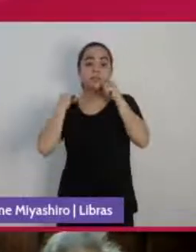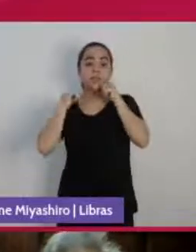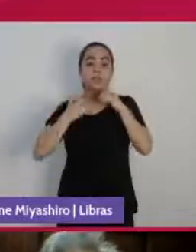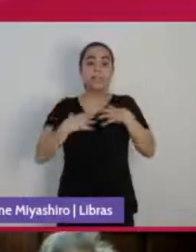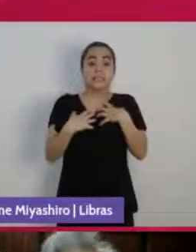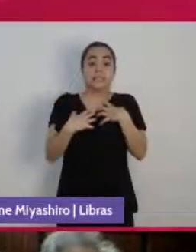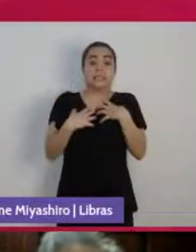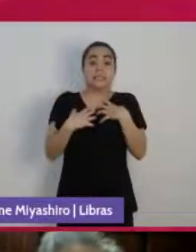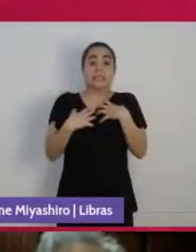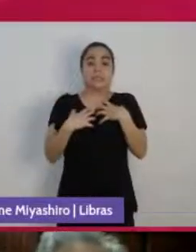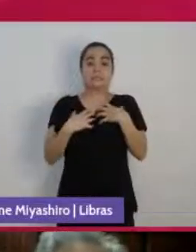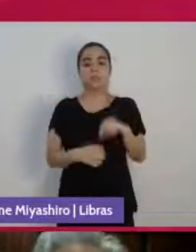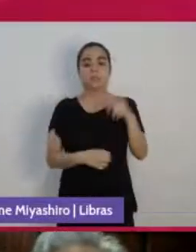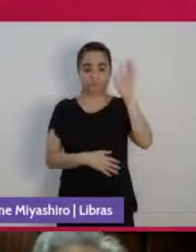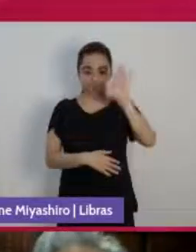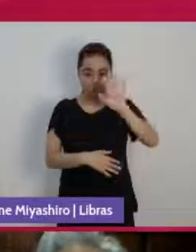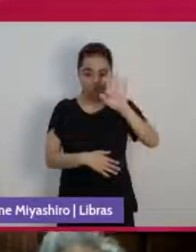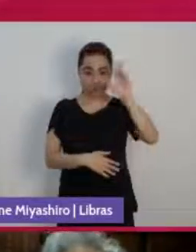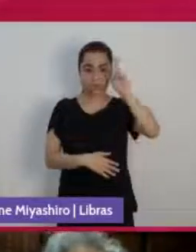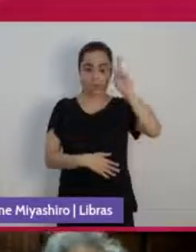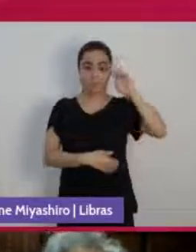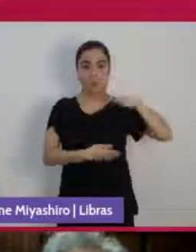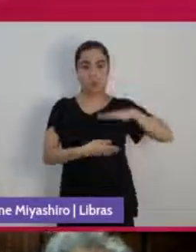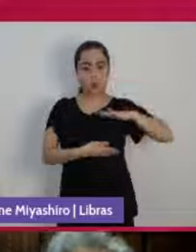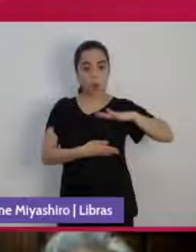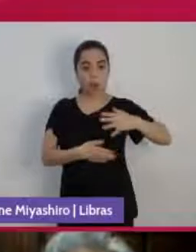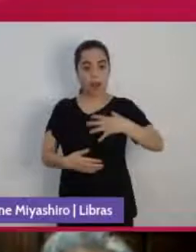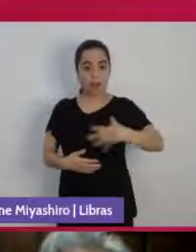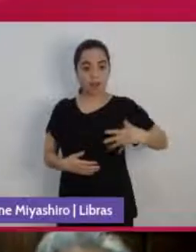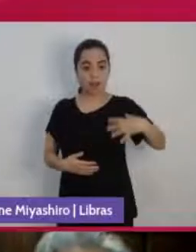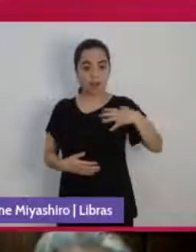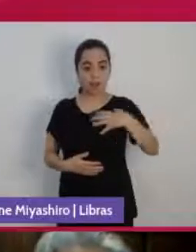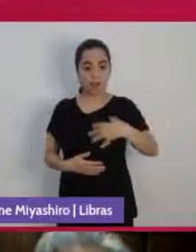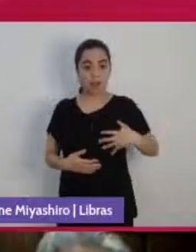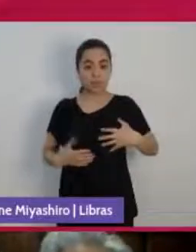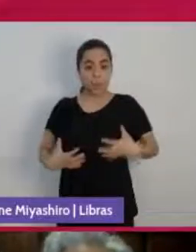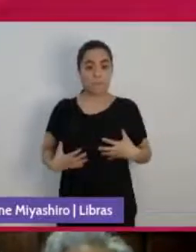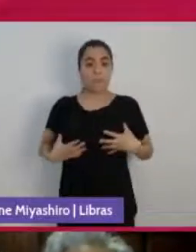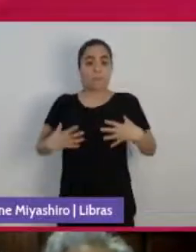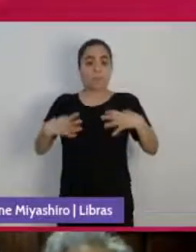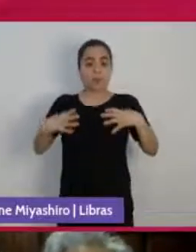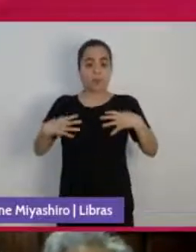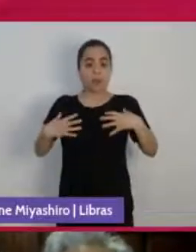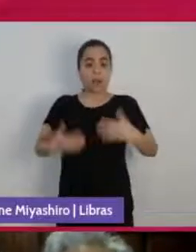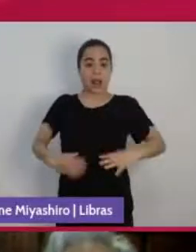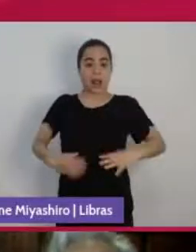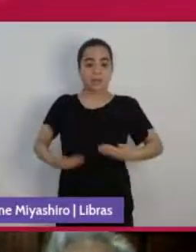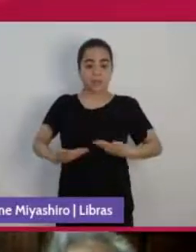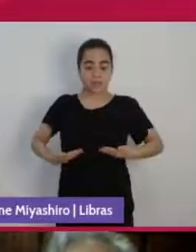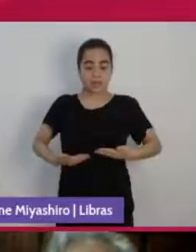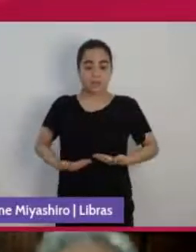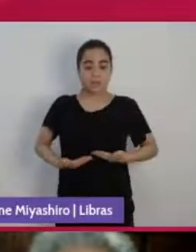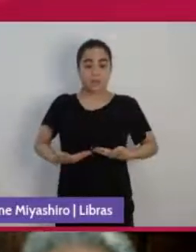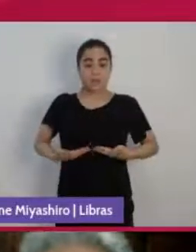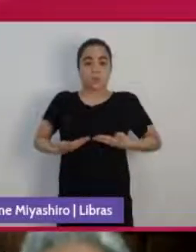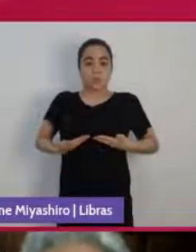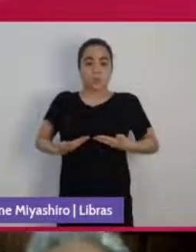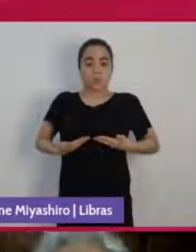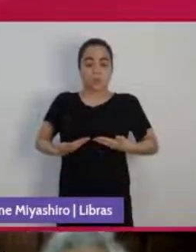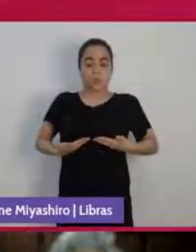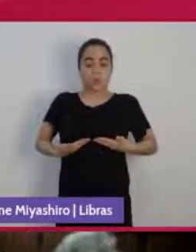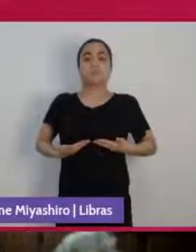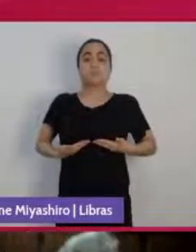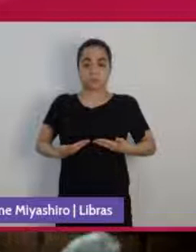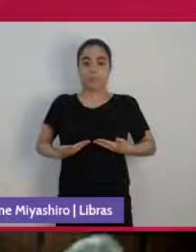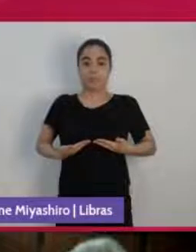A gente tem que lembrar que a mama, ela fica sustentada na caixa torácica pelo músculo peitoral.